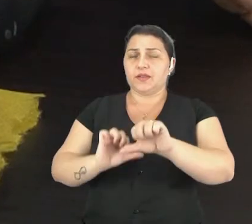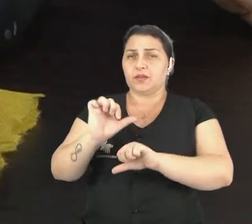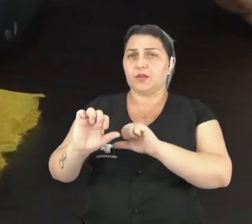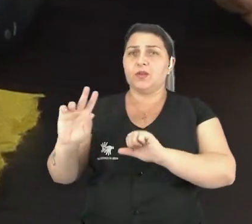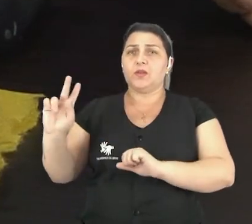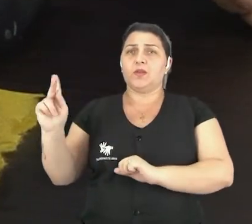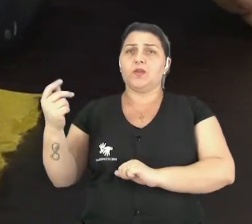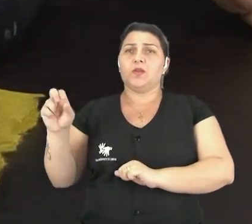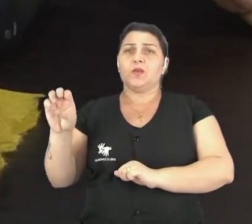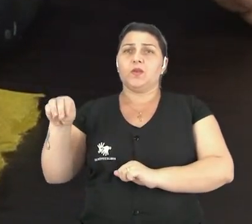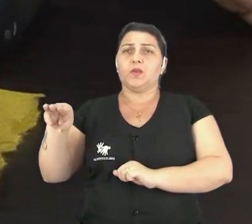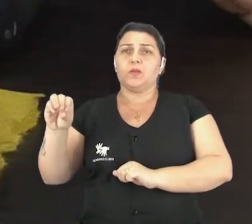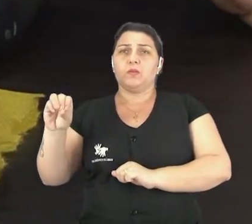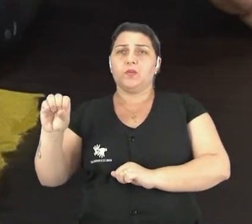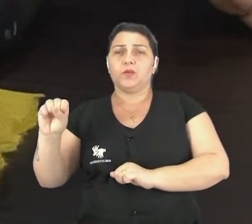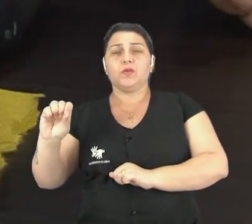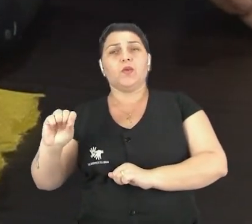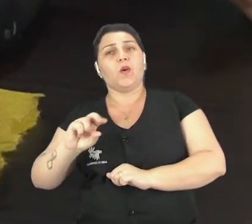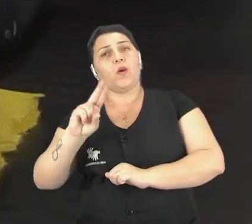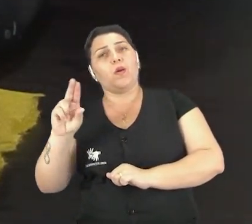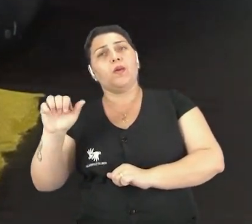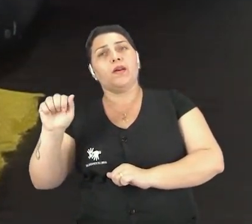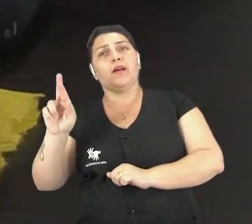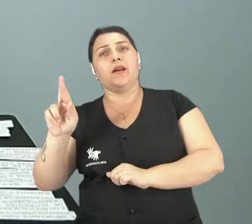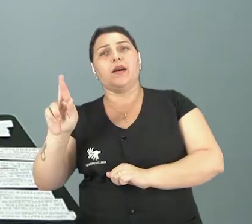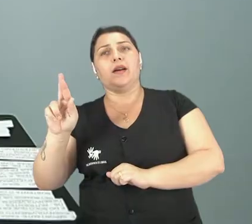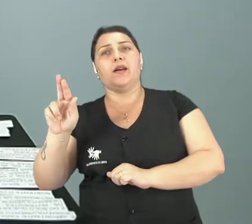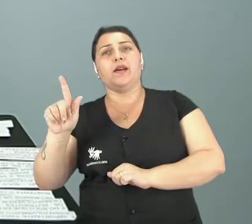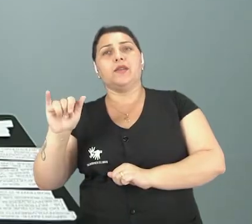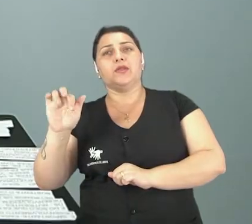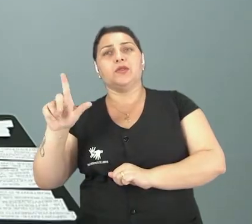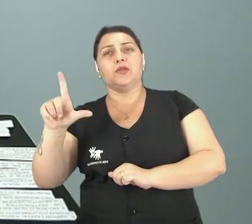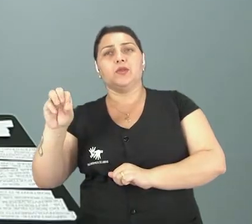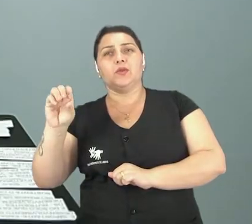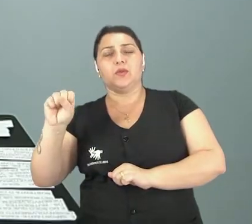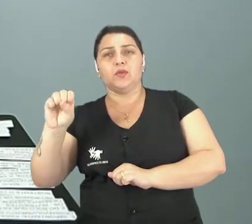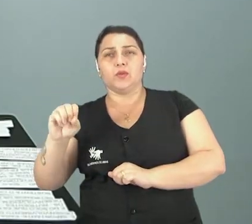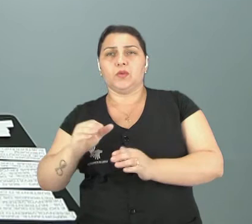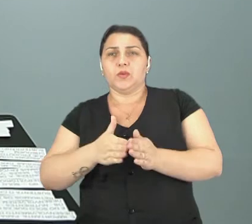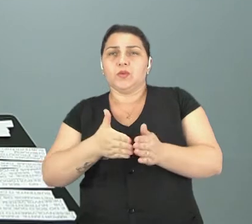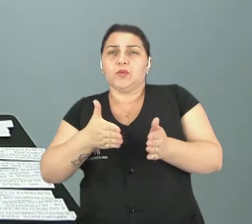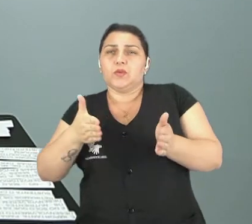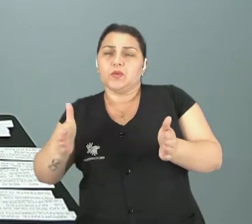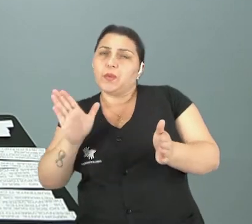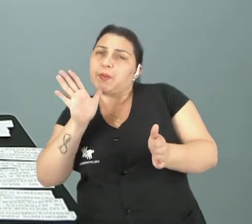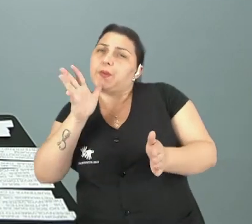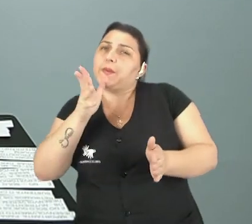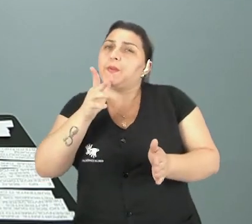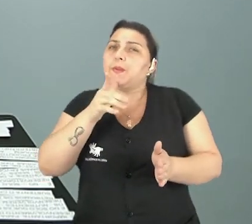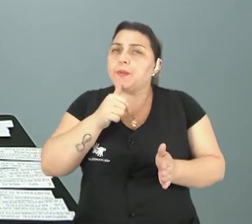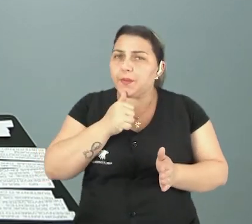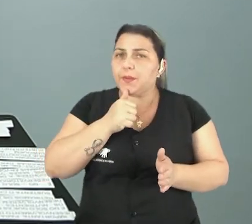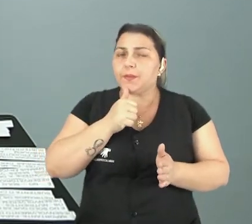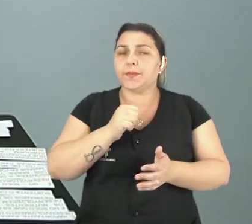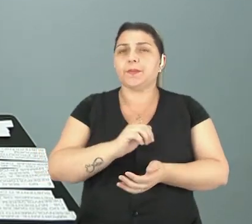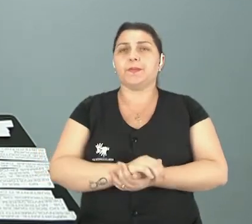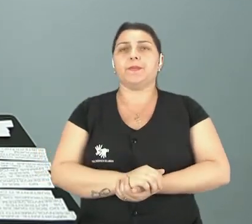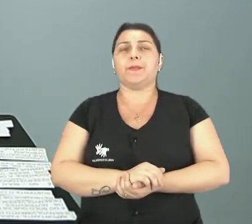humoso ou argiloso. Então, esse processo é um processo um pouquinho mais demorado,